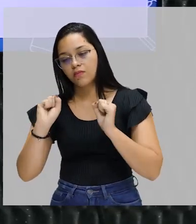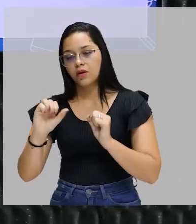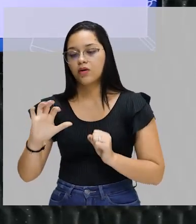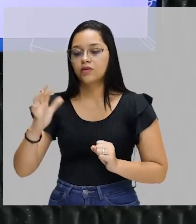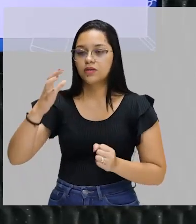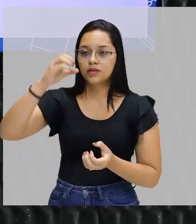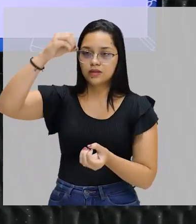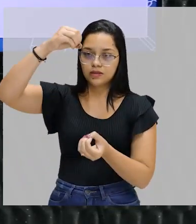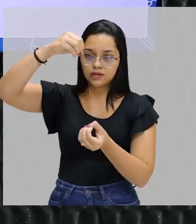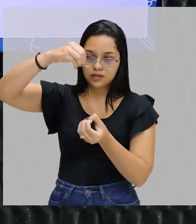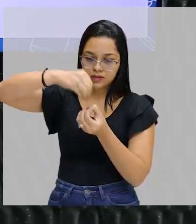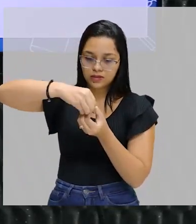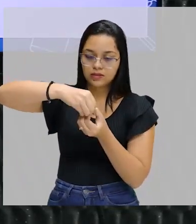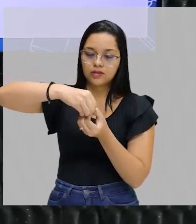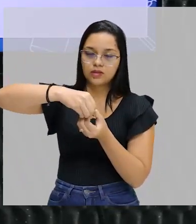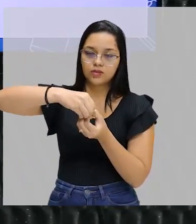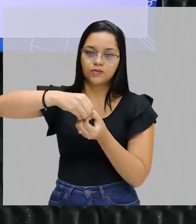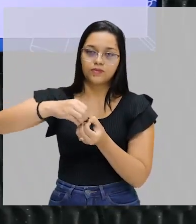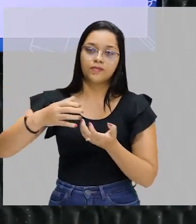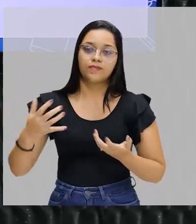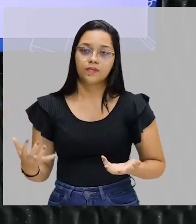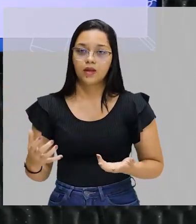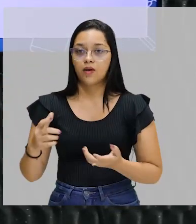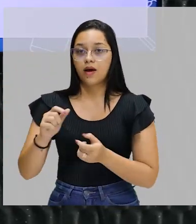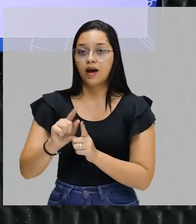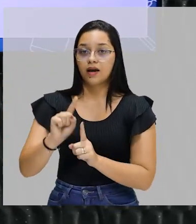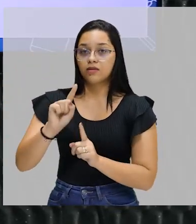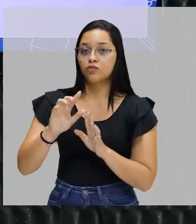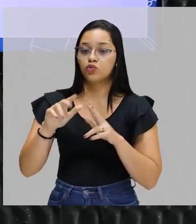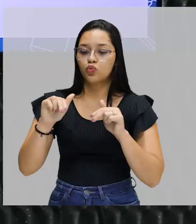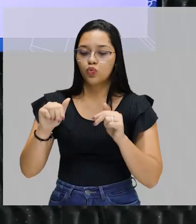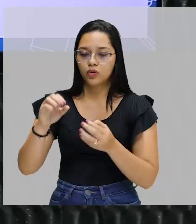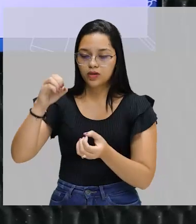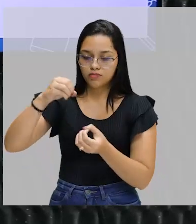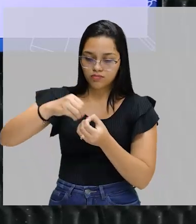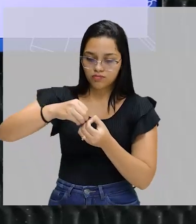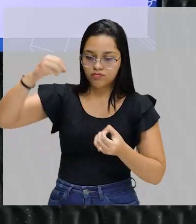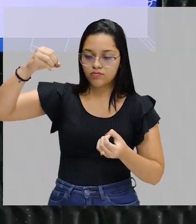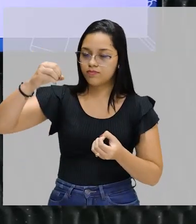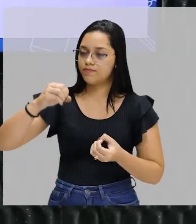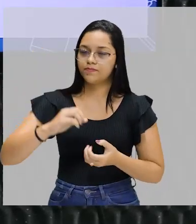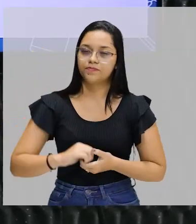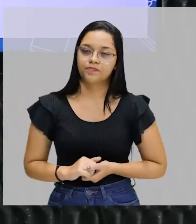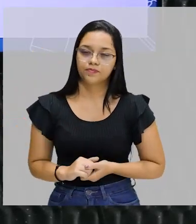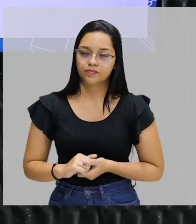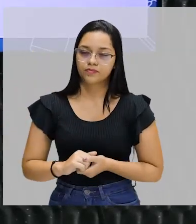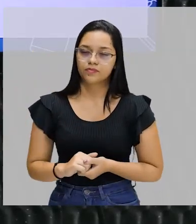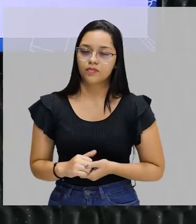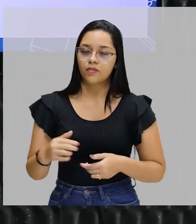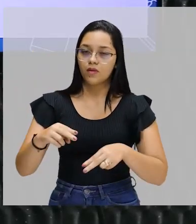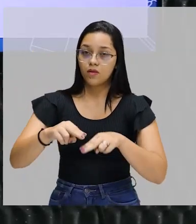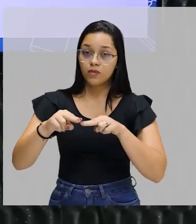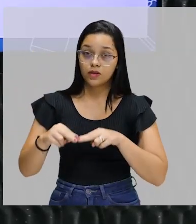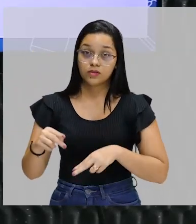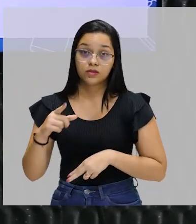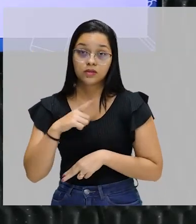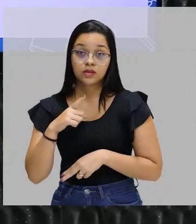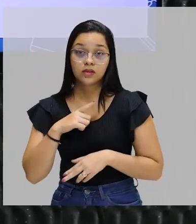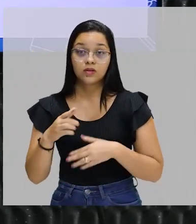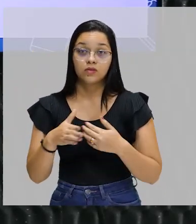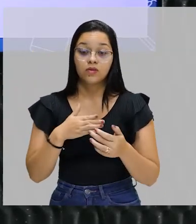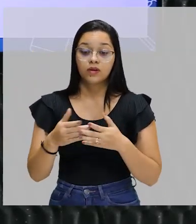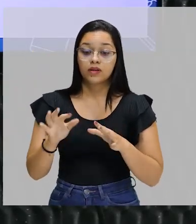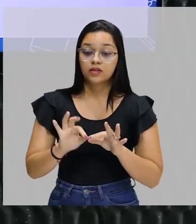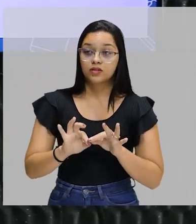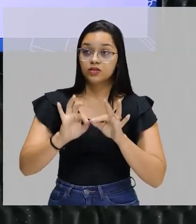a atração entre as massas, tá certo? Então a gravidade ela nunca se repele. Atuando além de qualquer